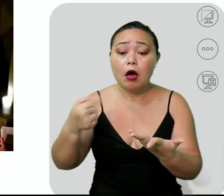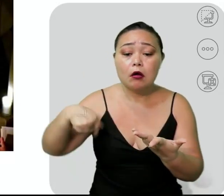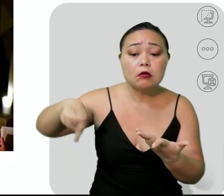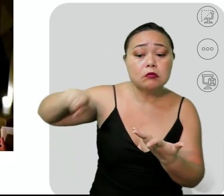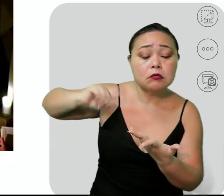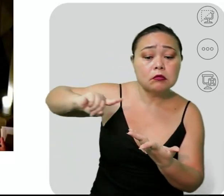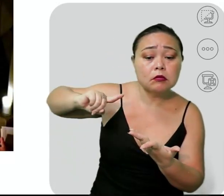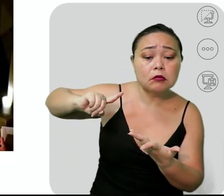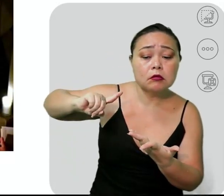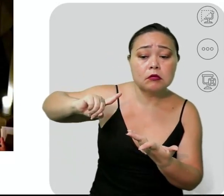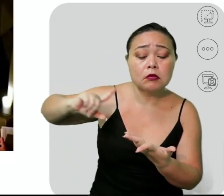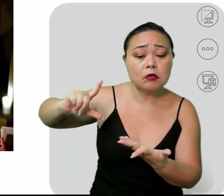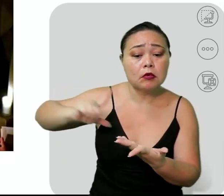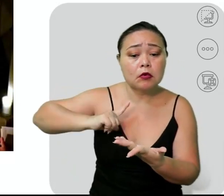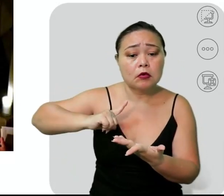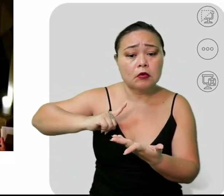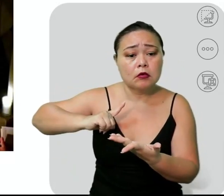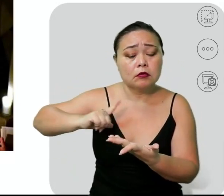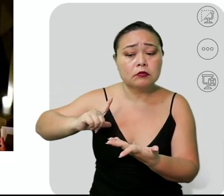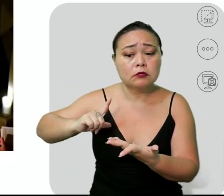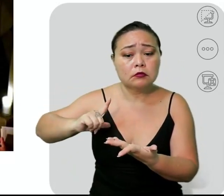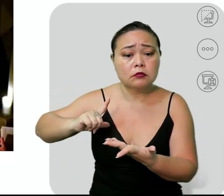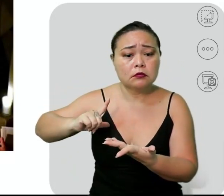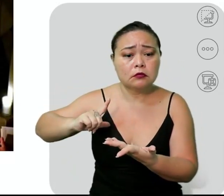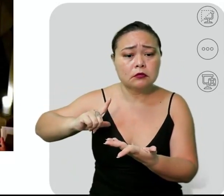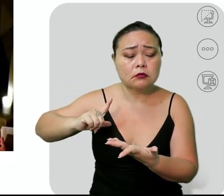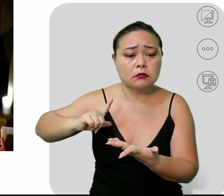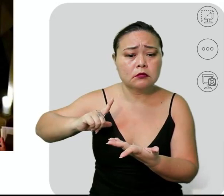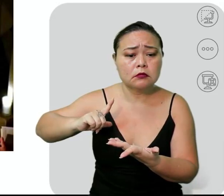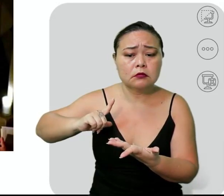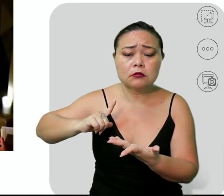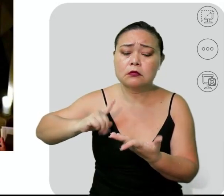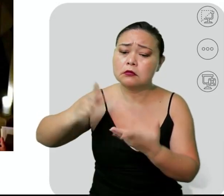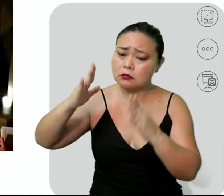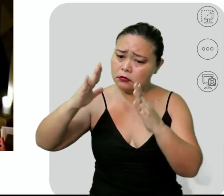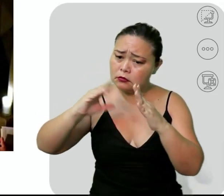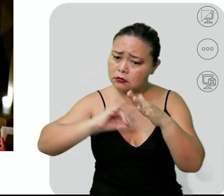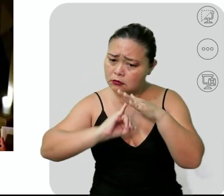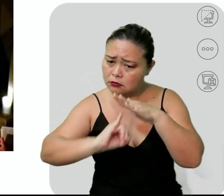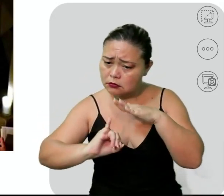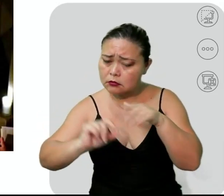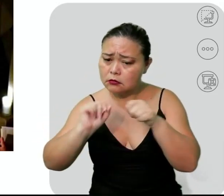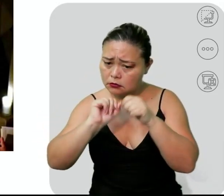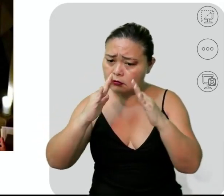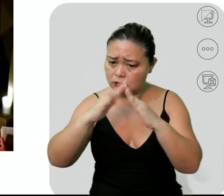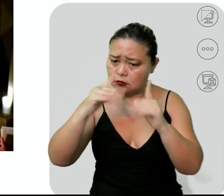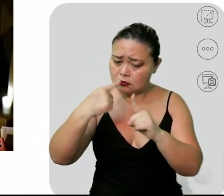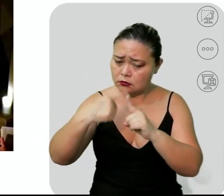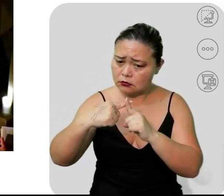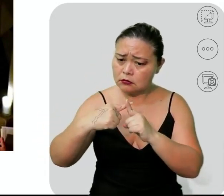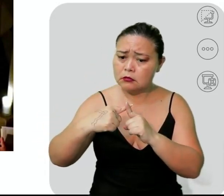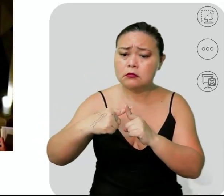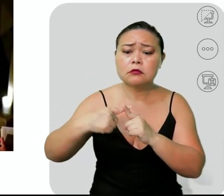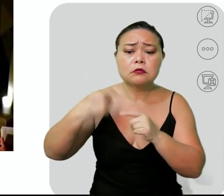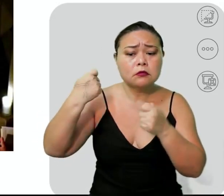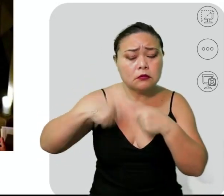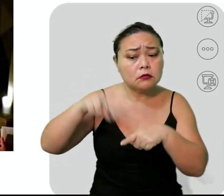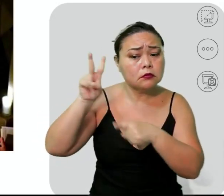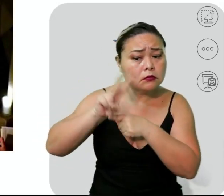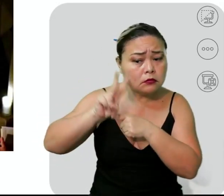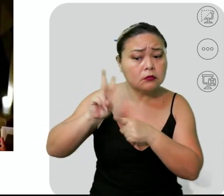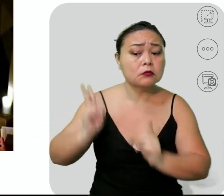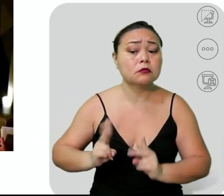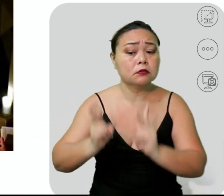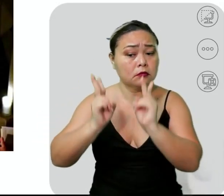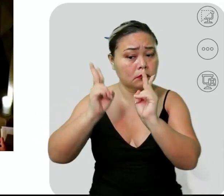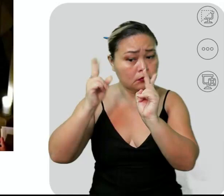senhores, nós temos aí uma instituição que procura conservar os seus